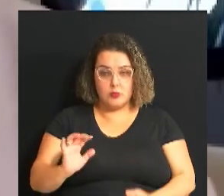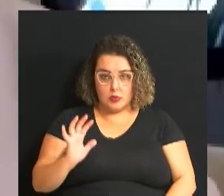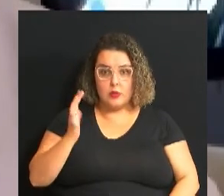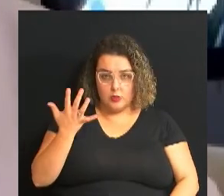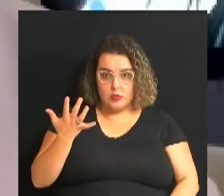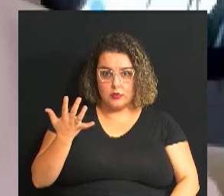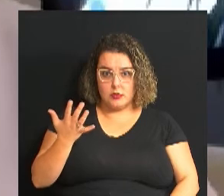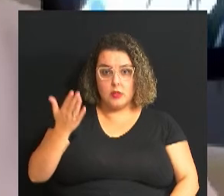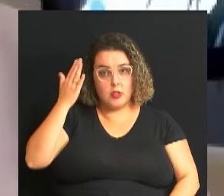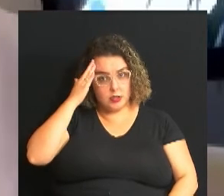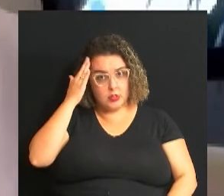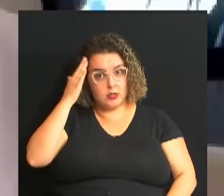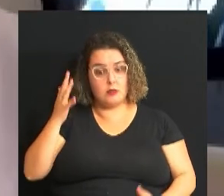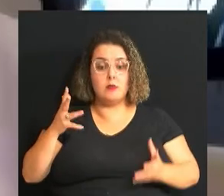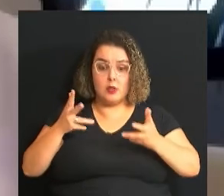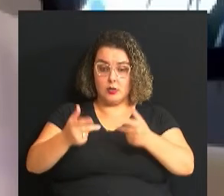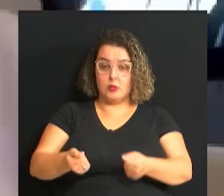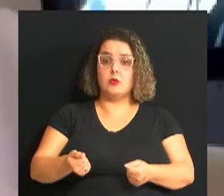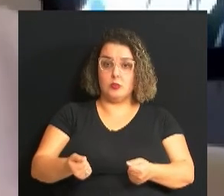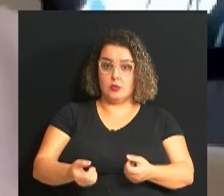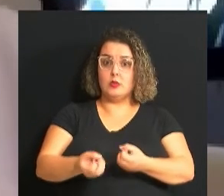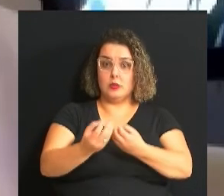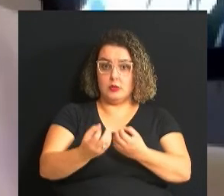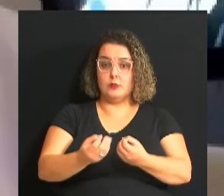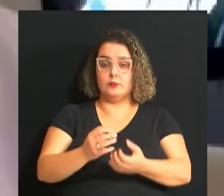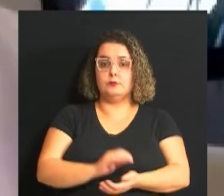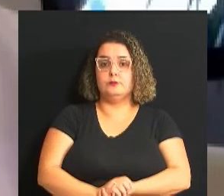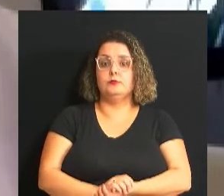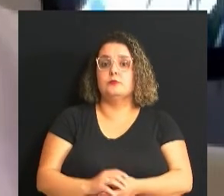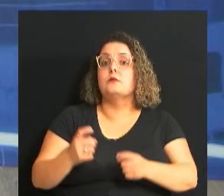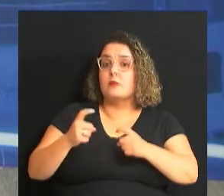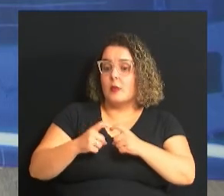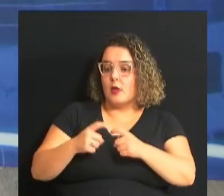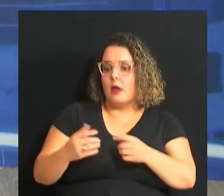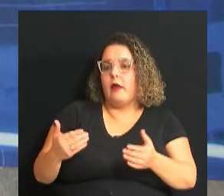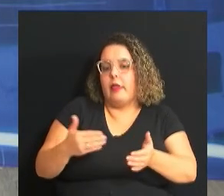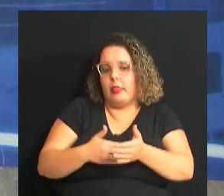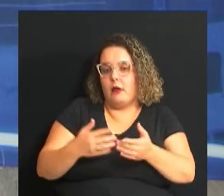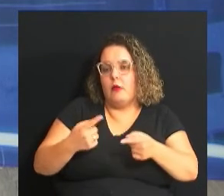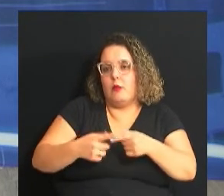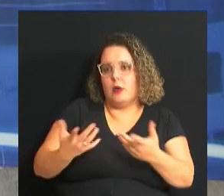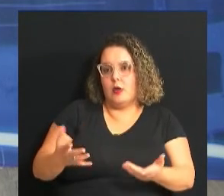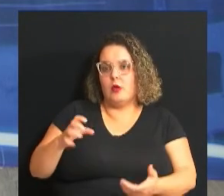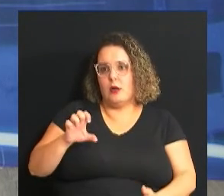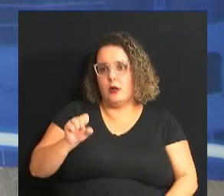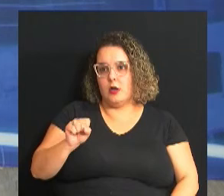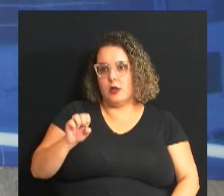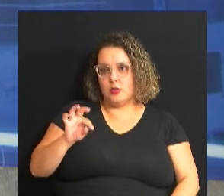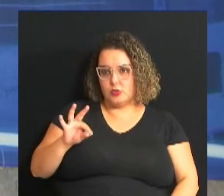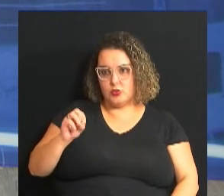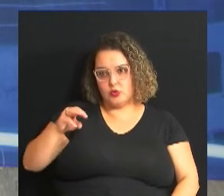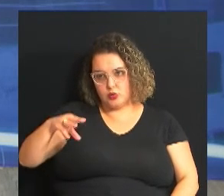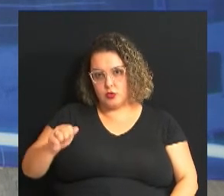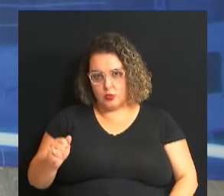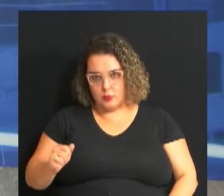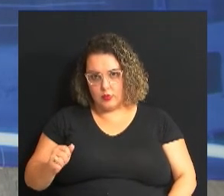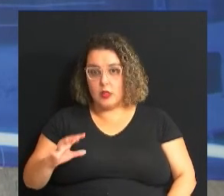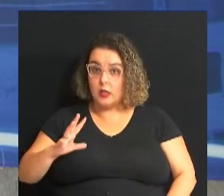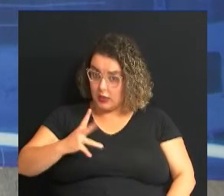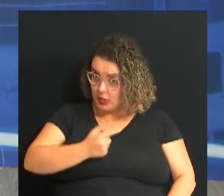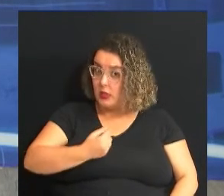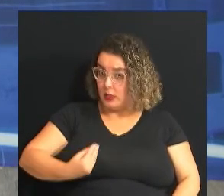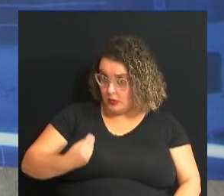tem que saber de todas essas informações. Doutor, até porque o estoma, a ostomia, ela salva vidas,